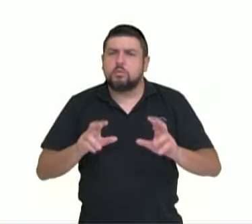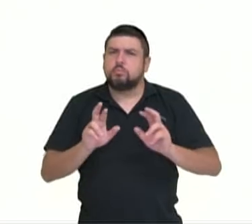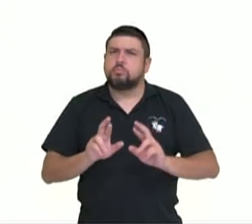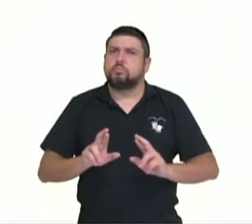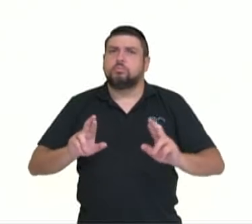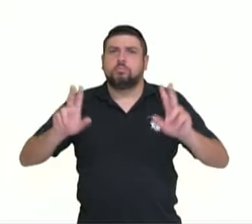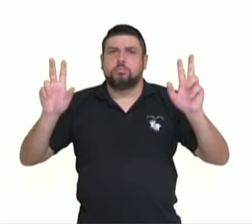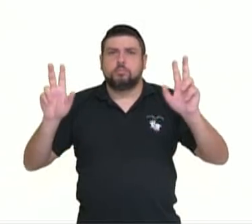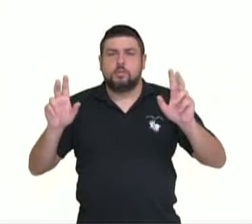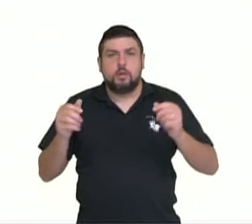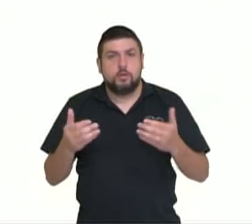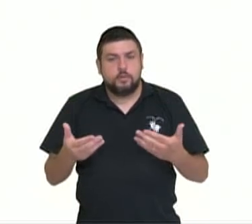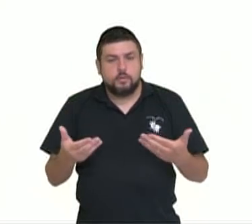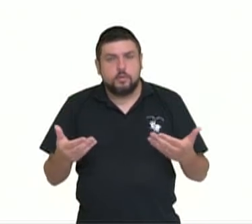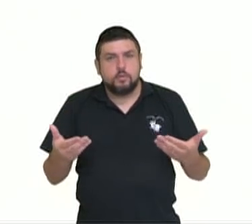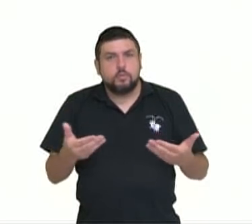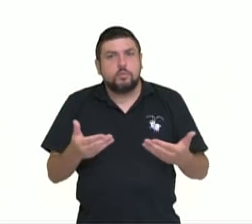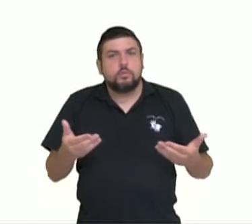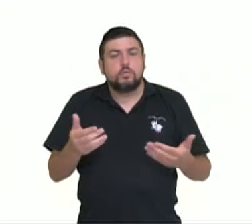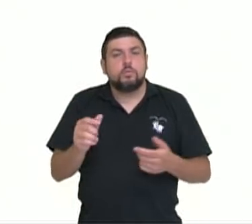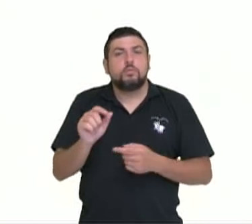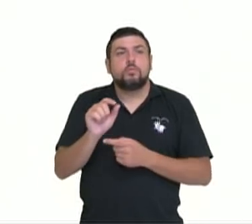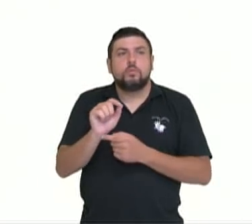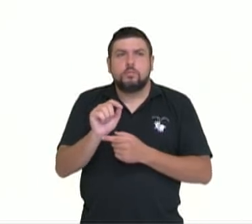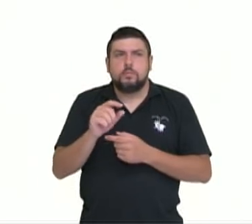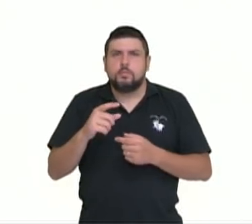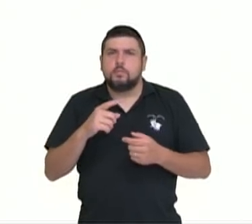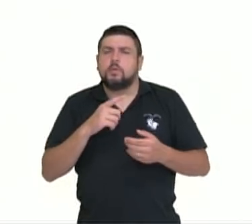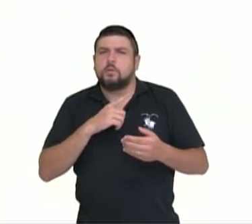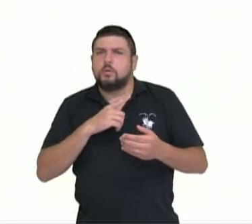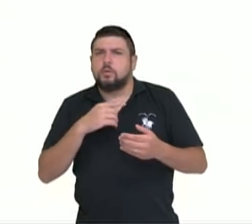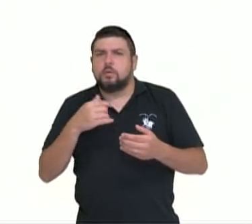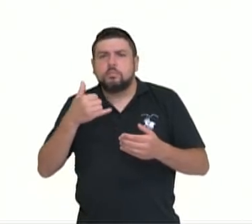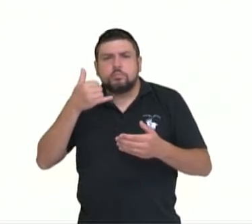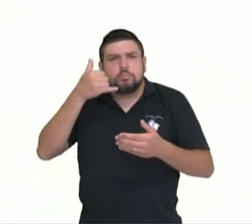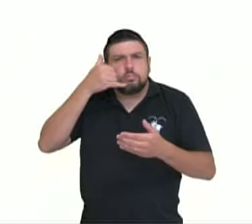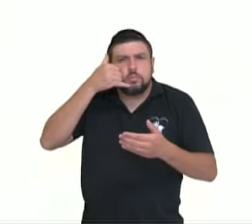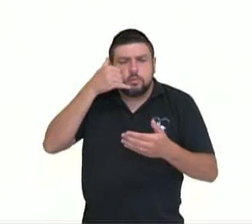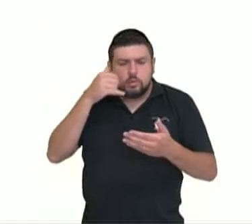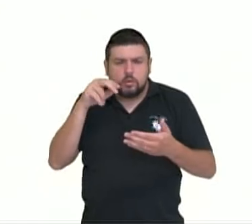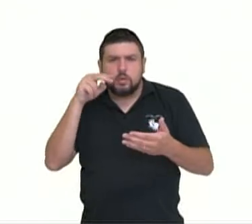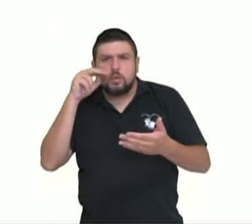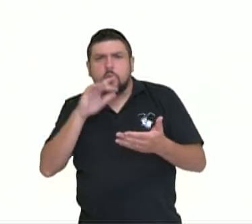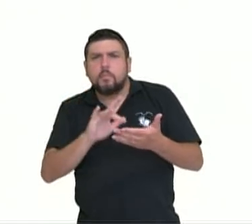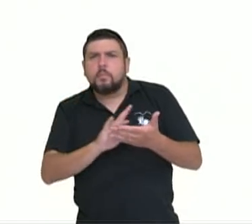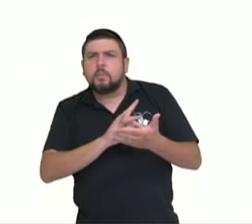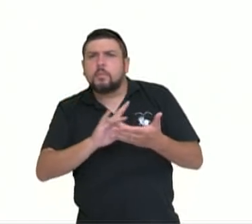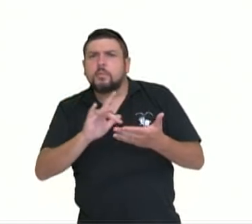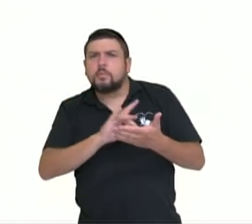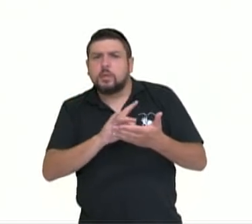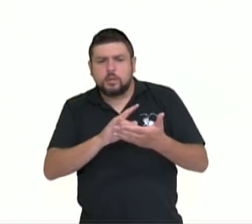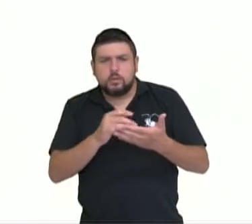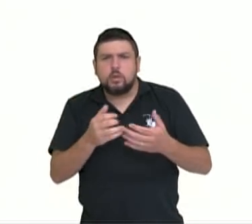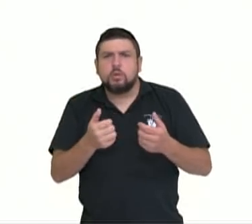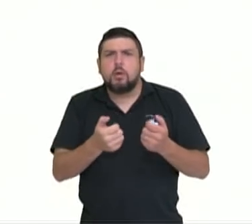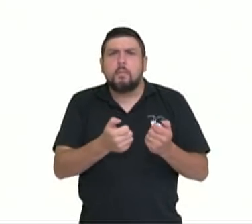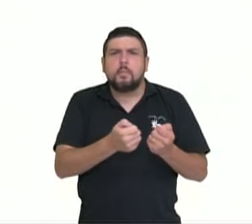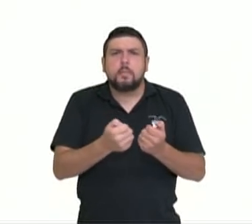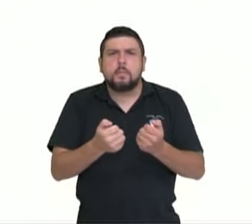né? Hoje nós temos gráficos perfeitos nos celulares, né? Tão perfeitos